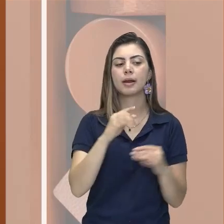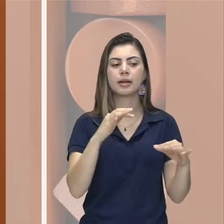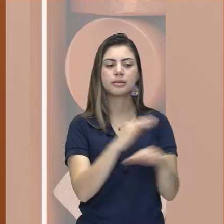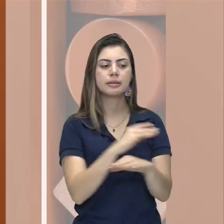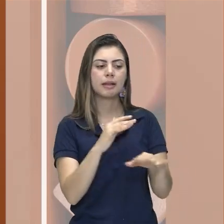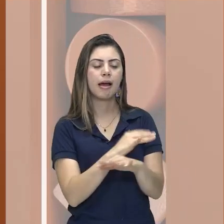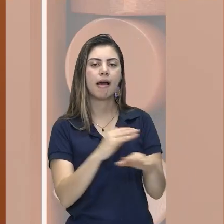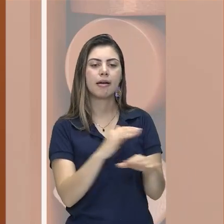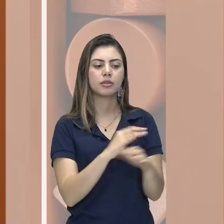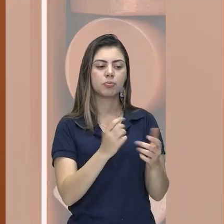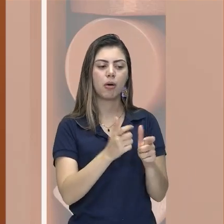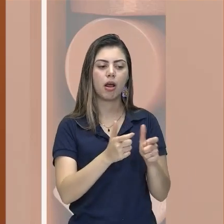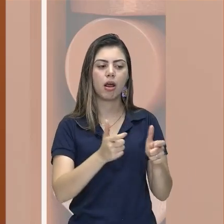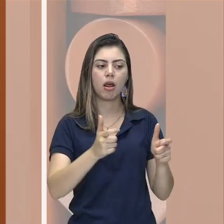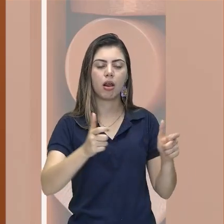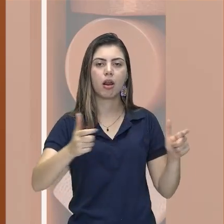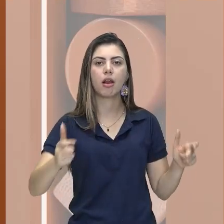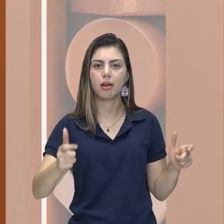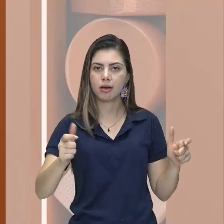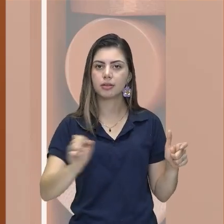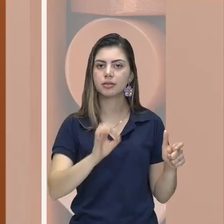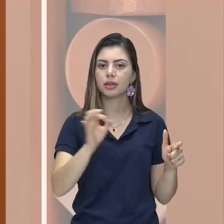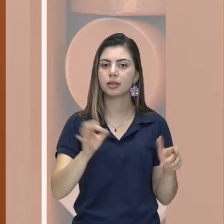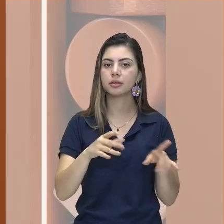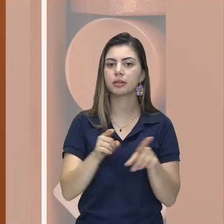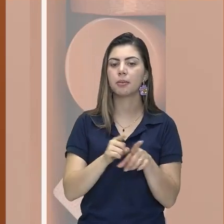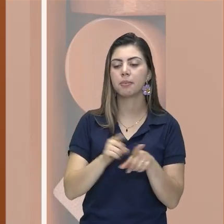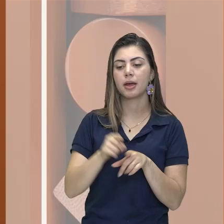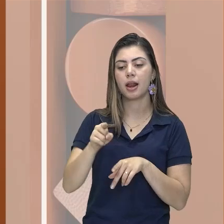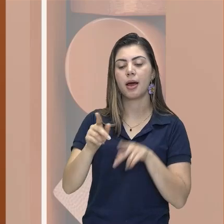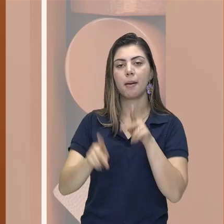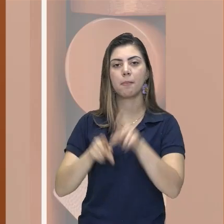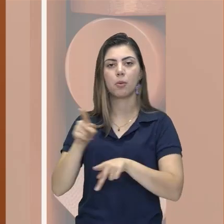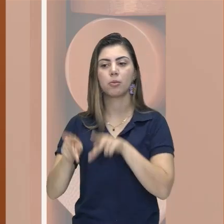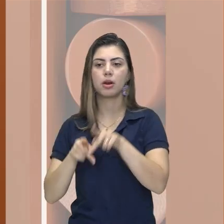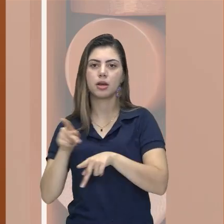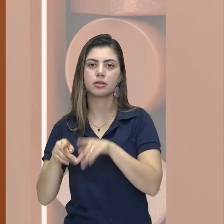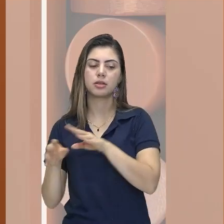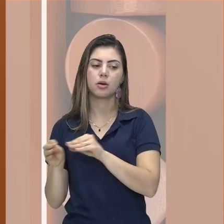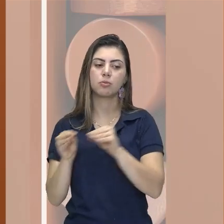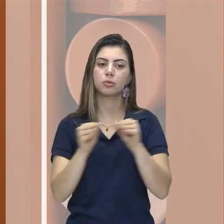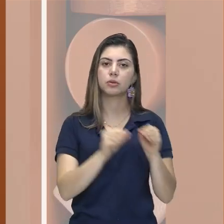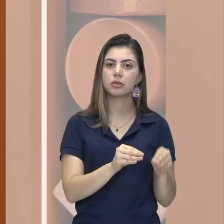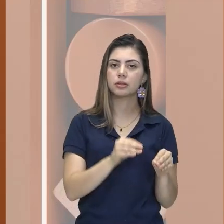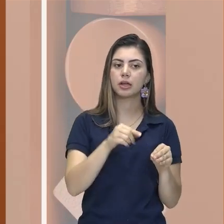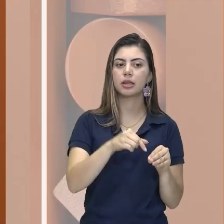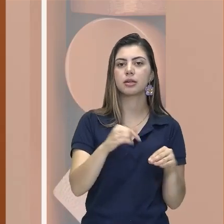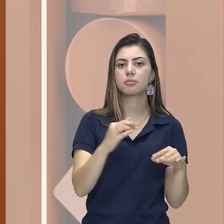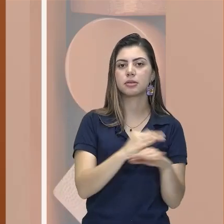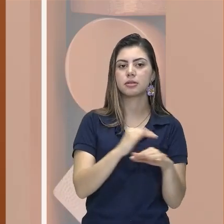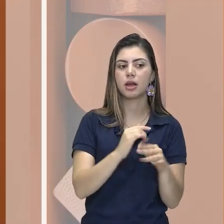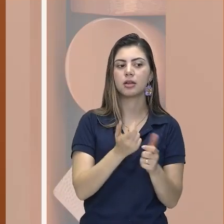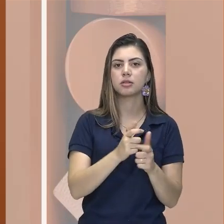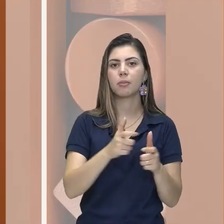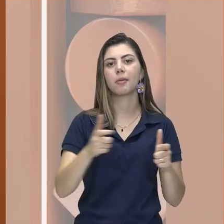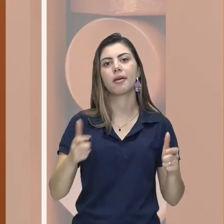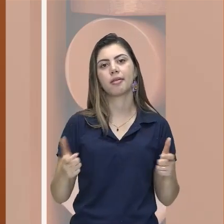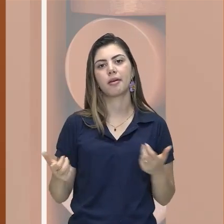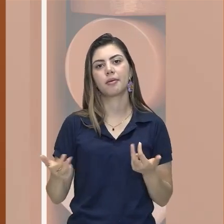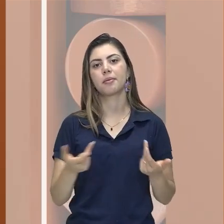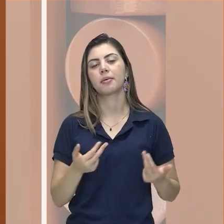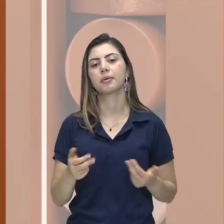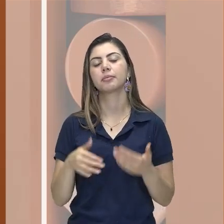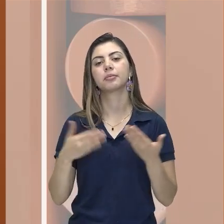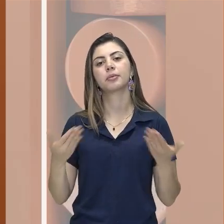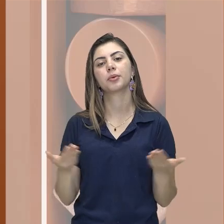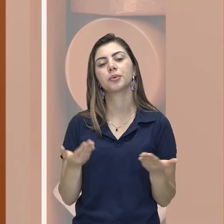cidades brasileiras, sobre o aumento da população urbana. Então, nesta aula, nós iremos falar sobre